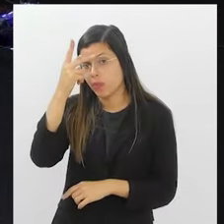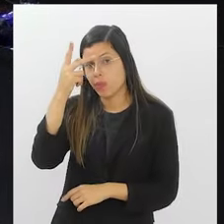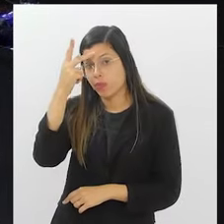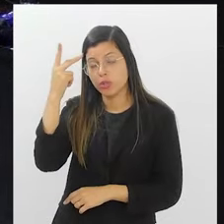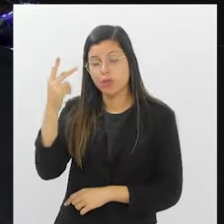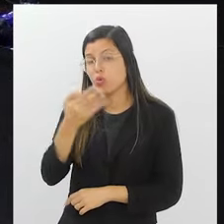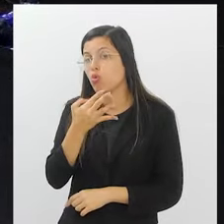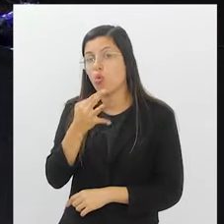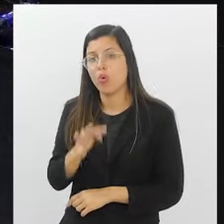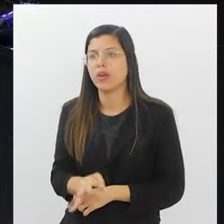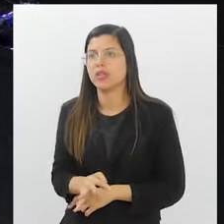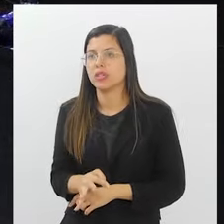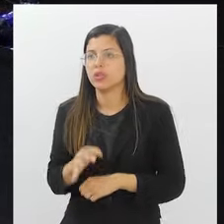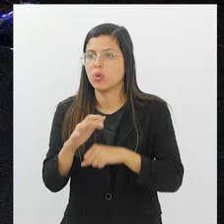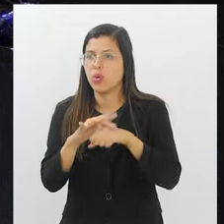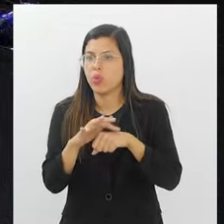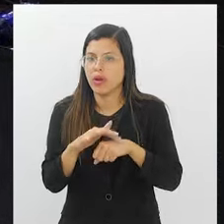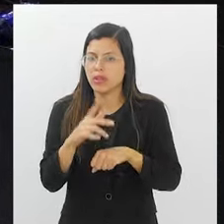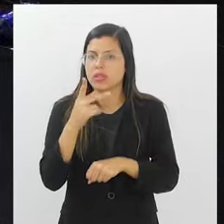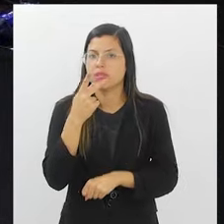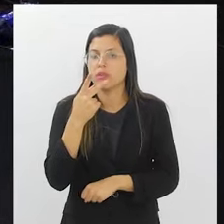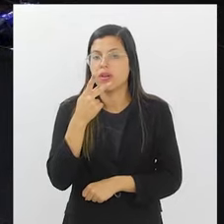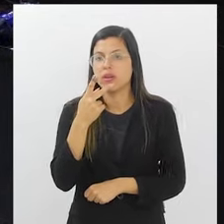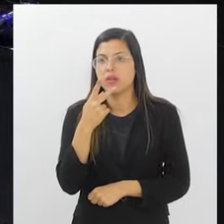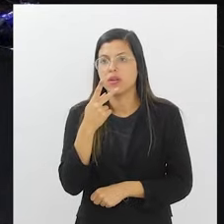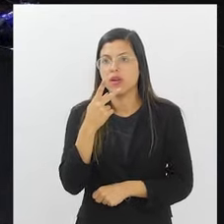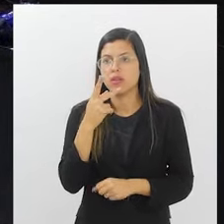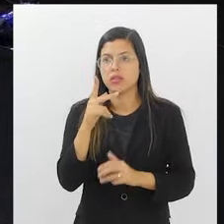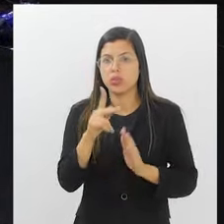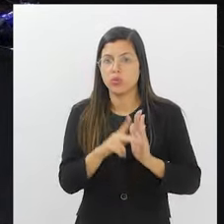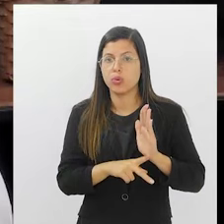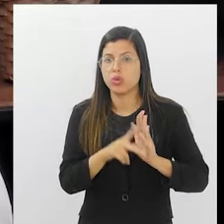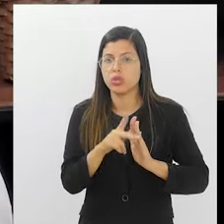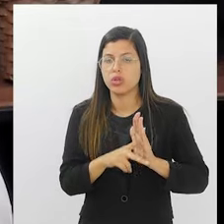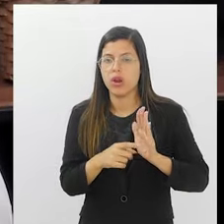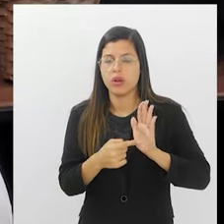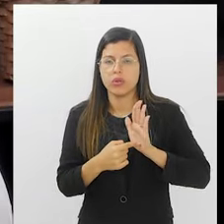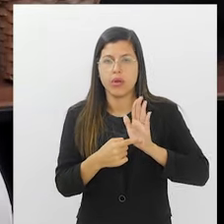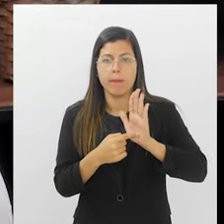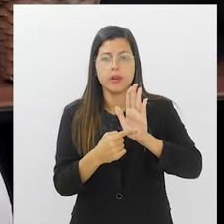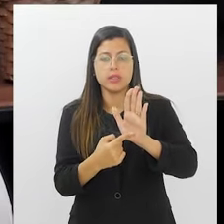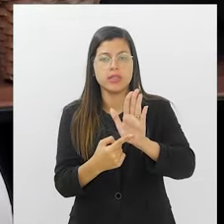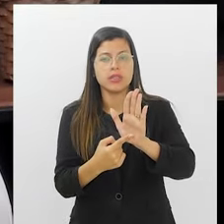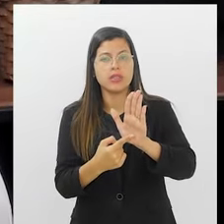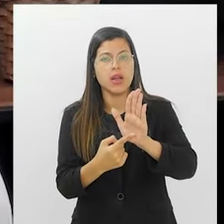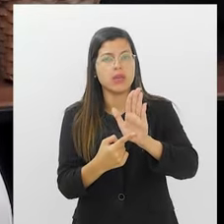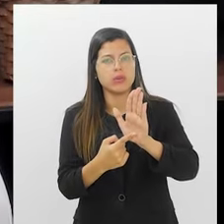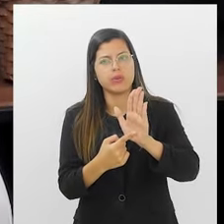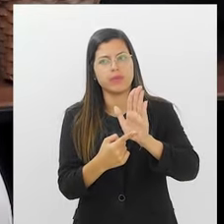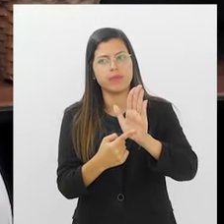desconhecimento. Muitas doenças que foram citadas, muitos projetos que foram apresentados, eram quase